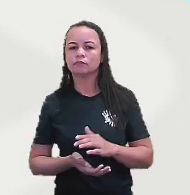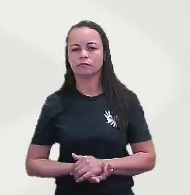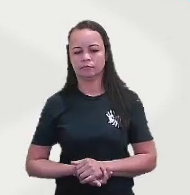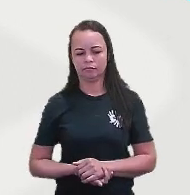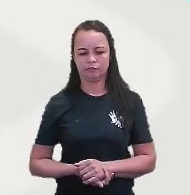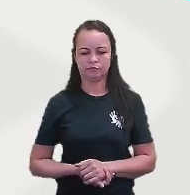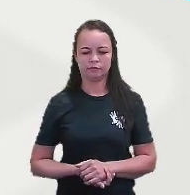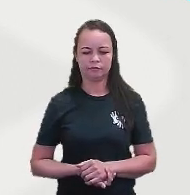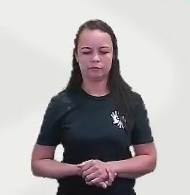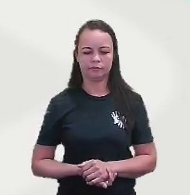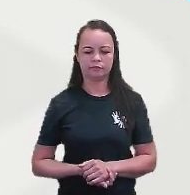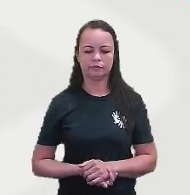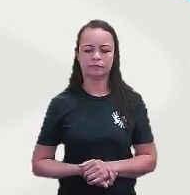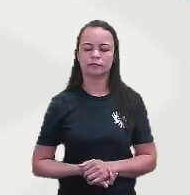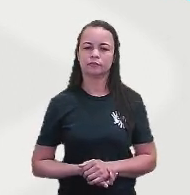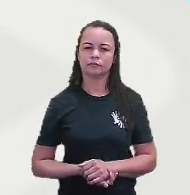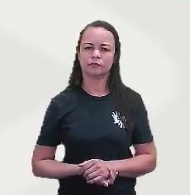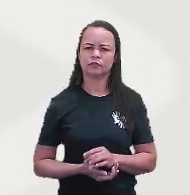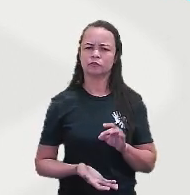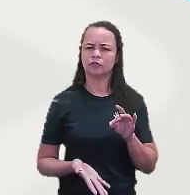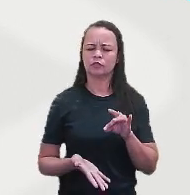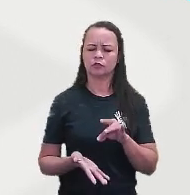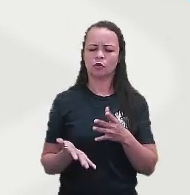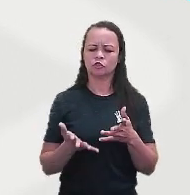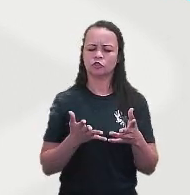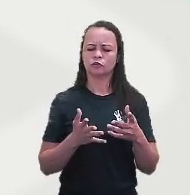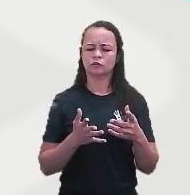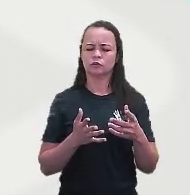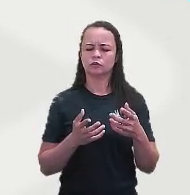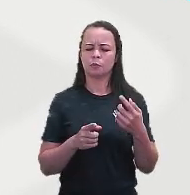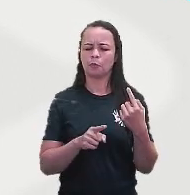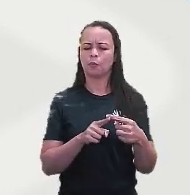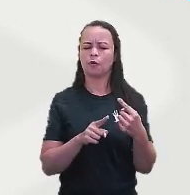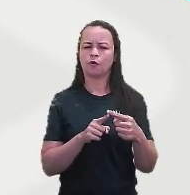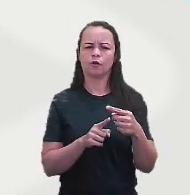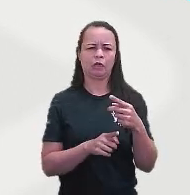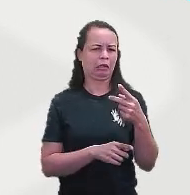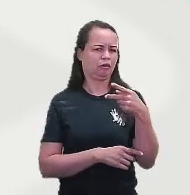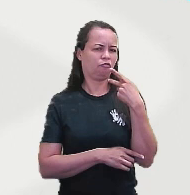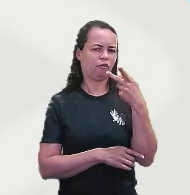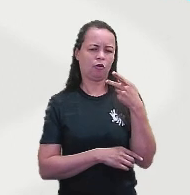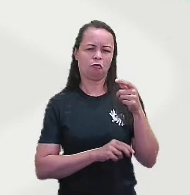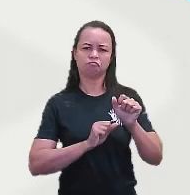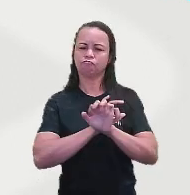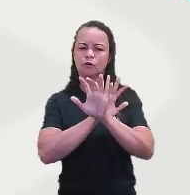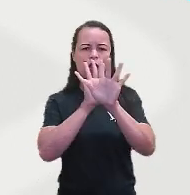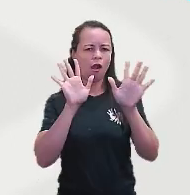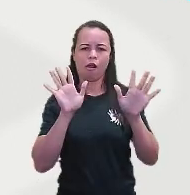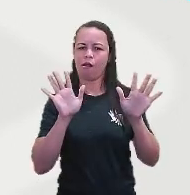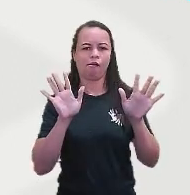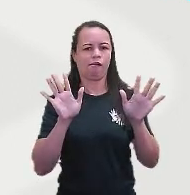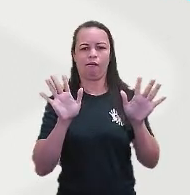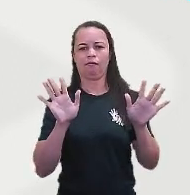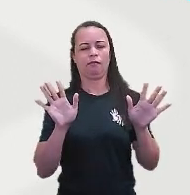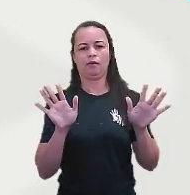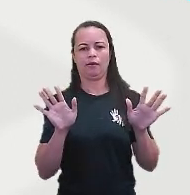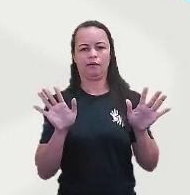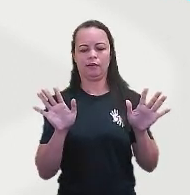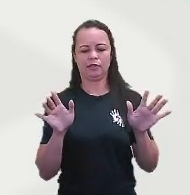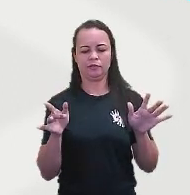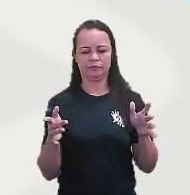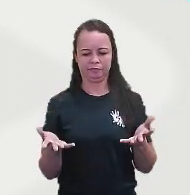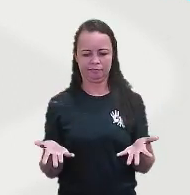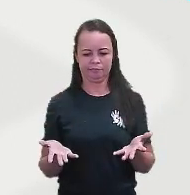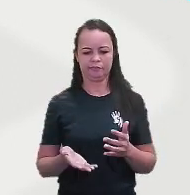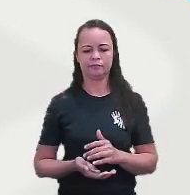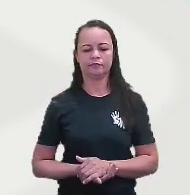As razões por que falou não ficaram claras, ou as razões pelas quais falou